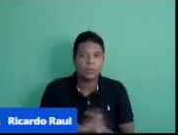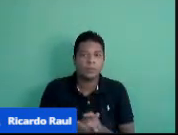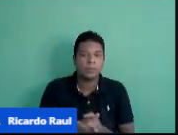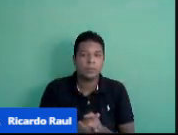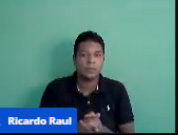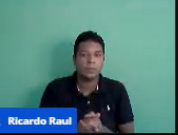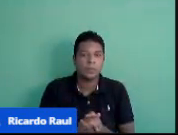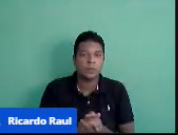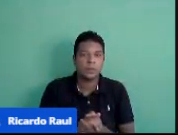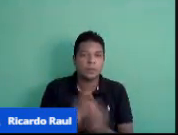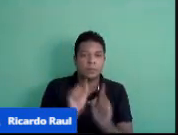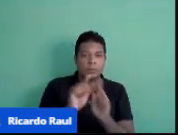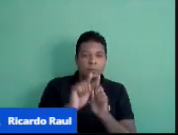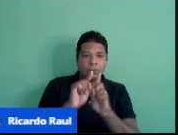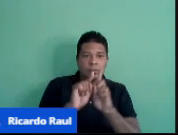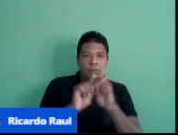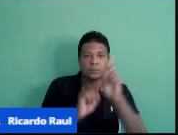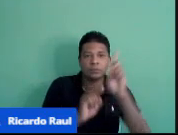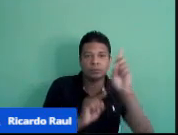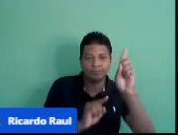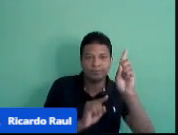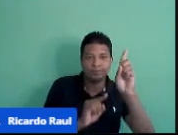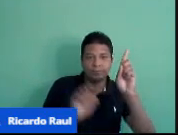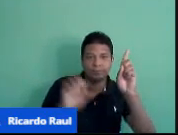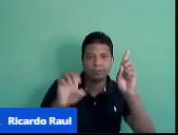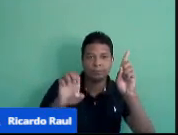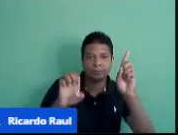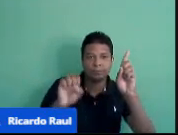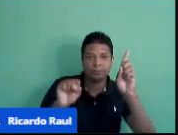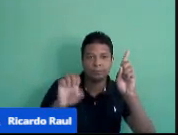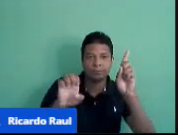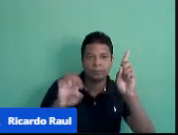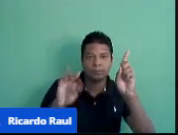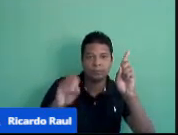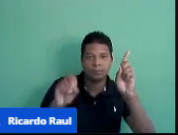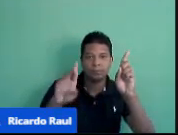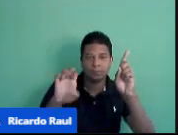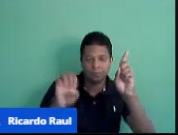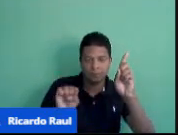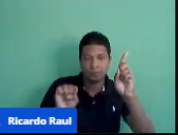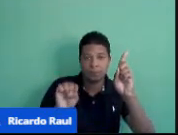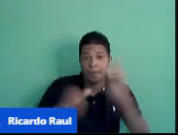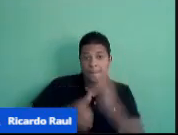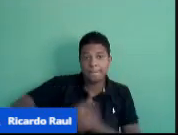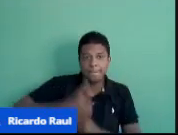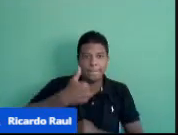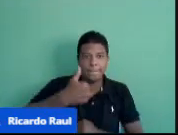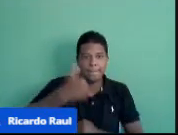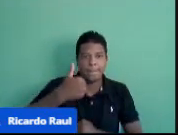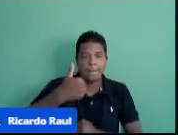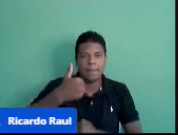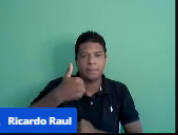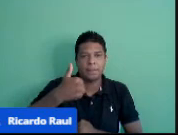caderno 2, né? Então, eu tive que primeiro fazer um